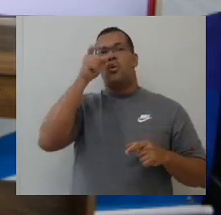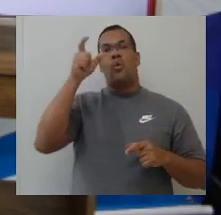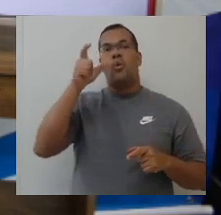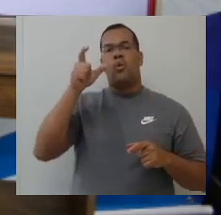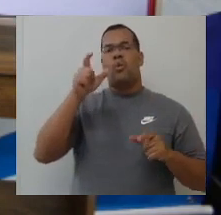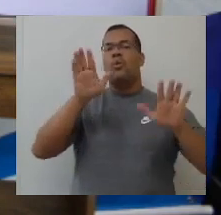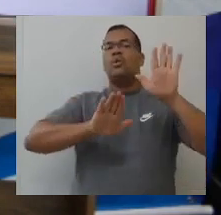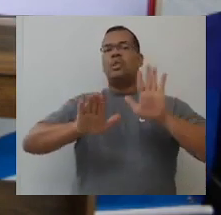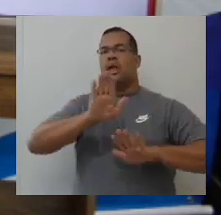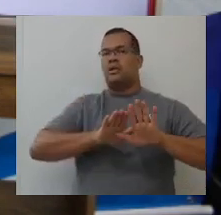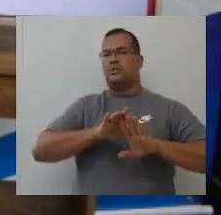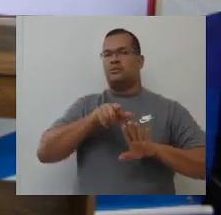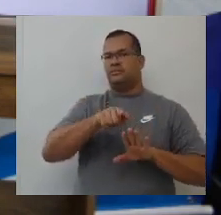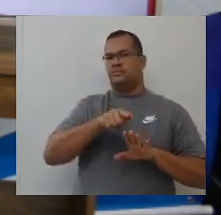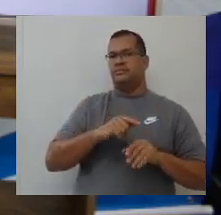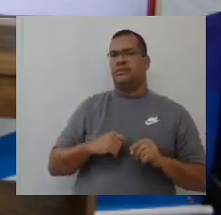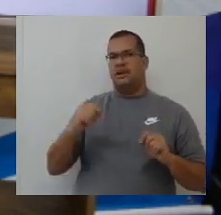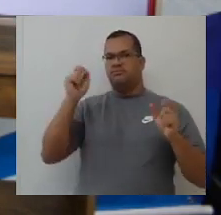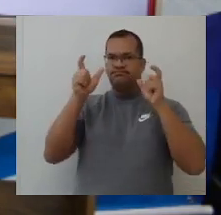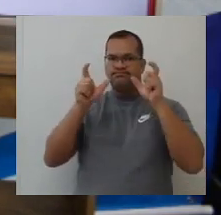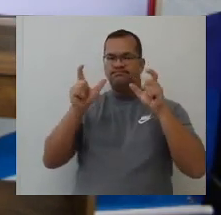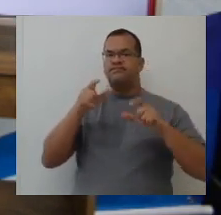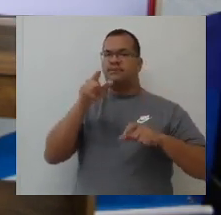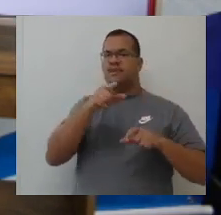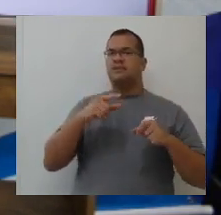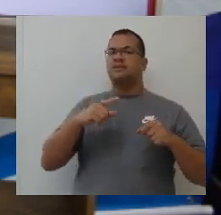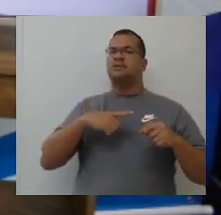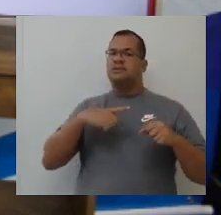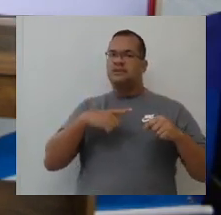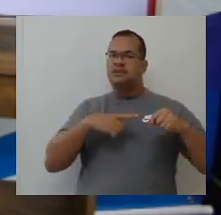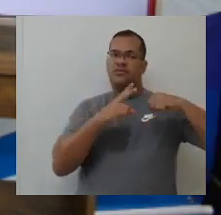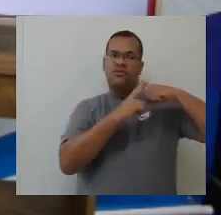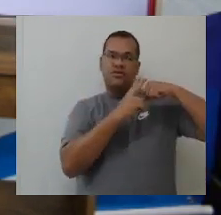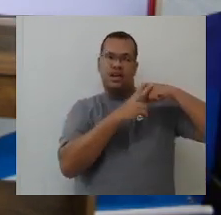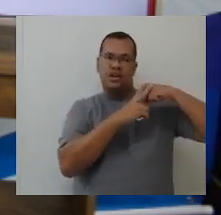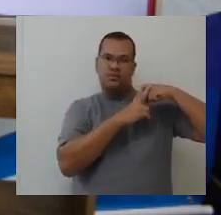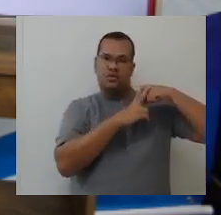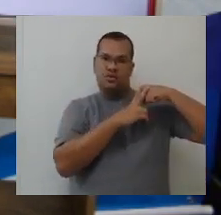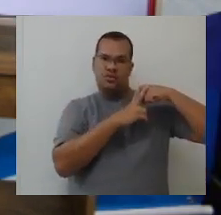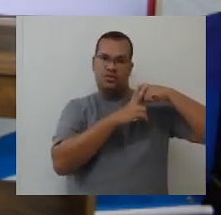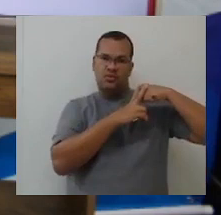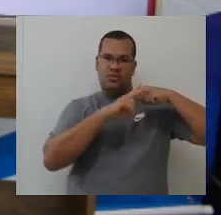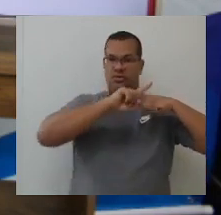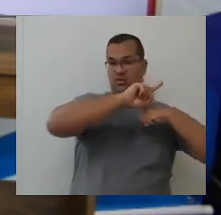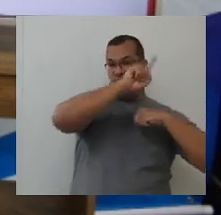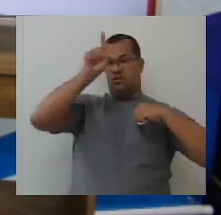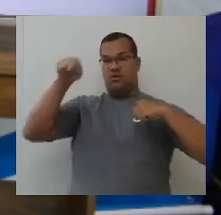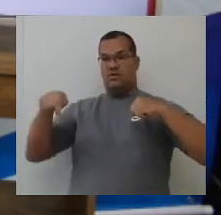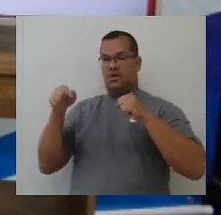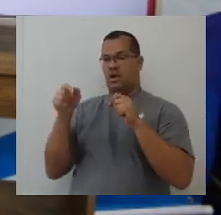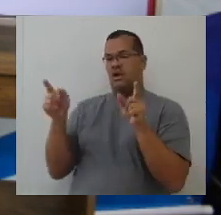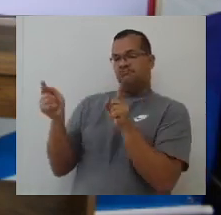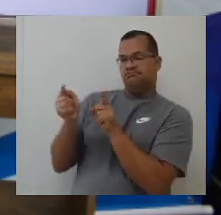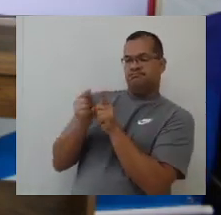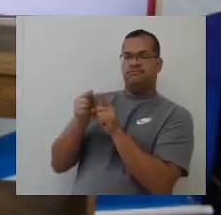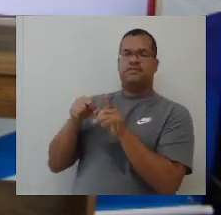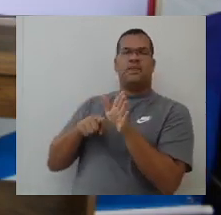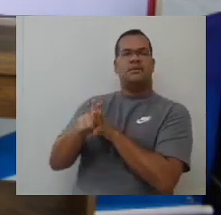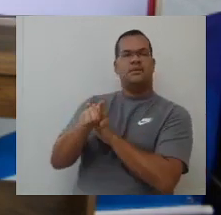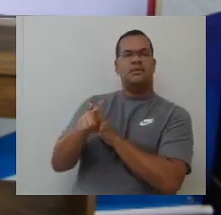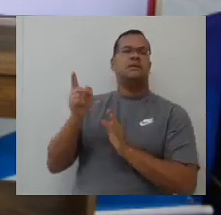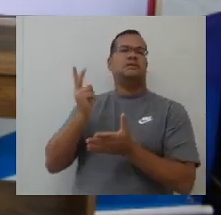cuidado? Se tem verbo to be na sua oração anterior, significa que a sua question tag vai ser